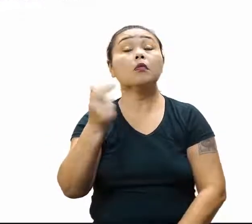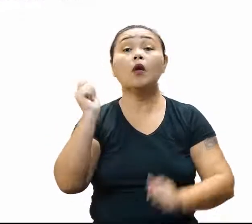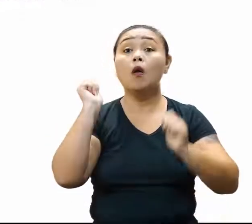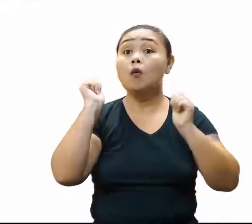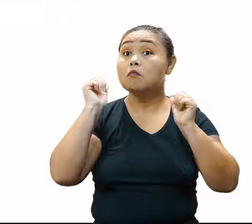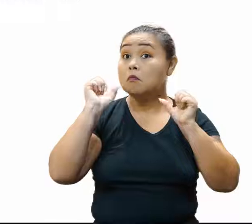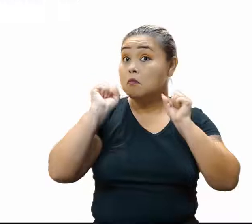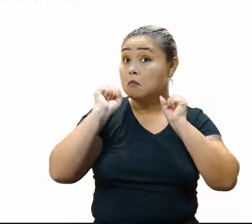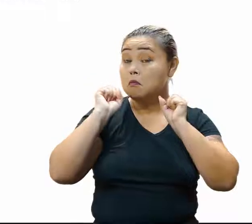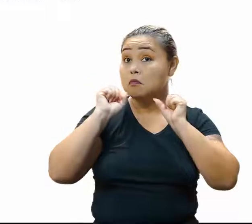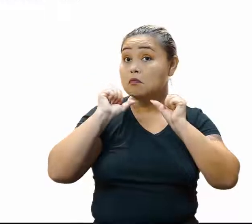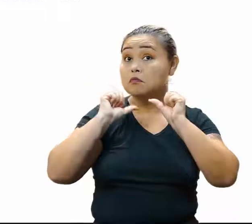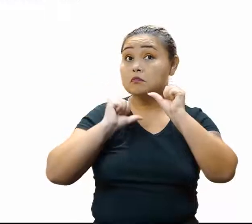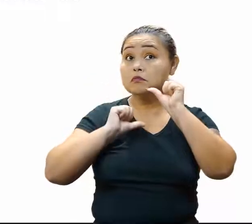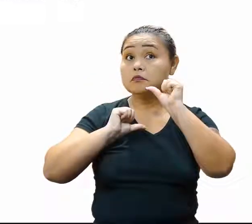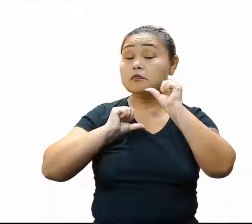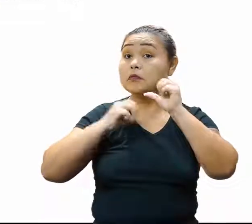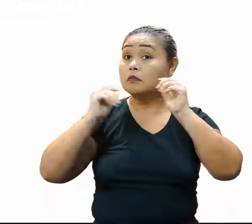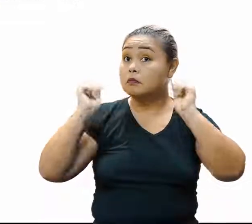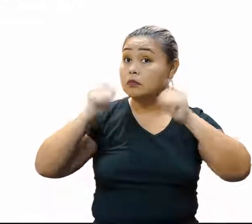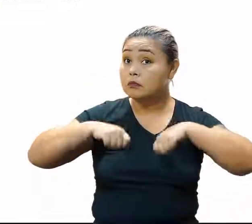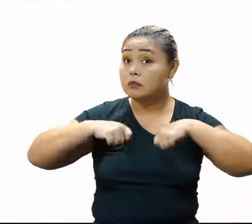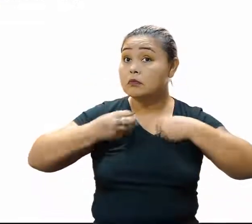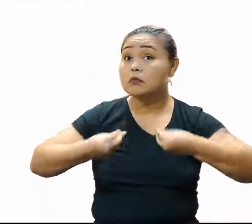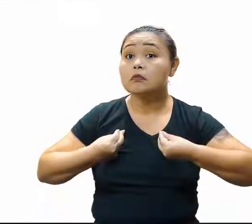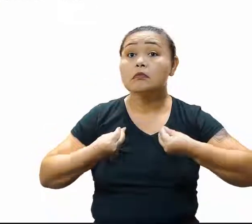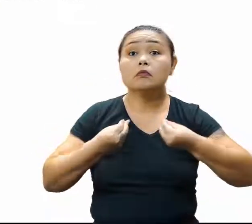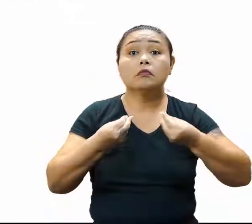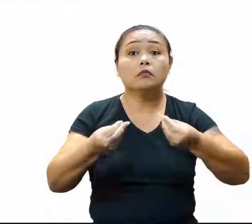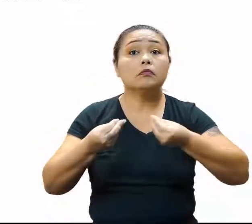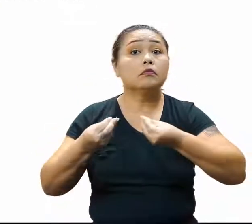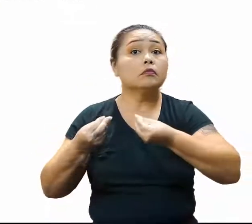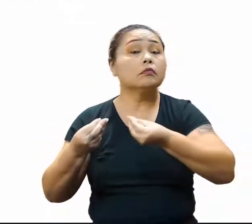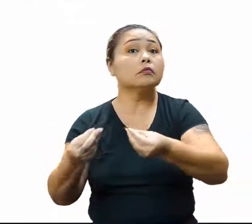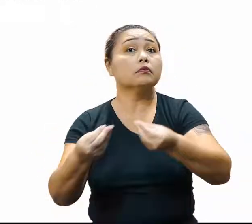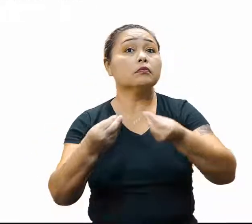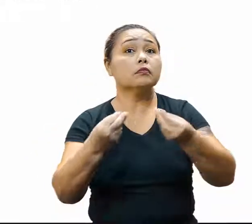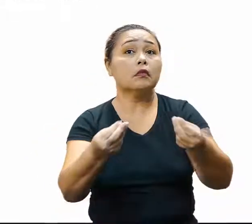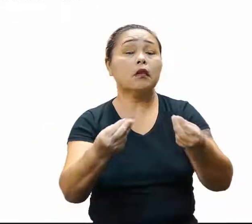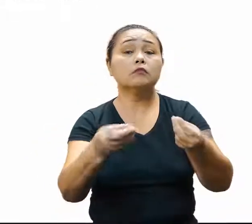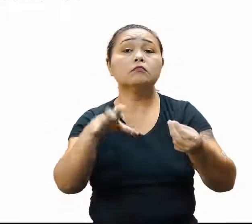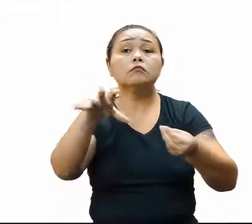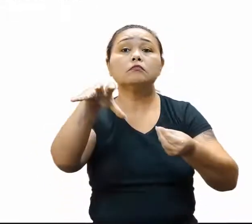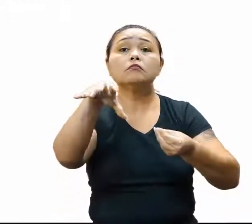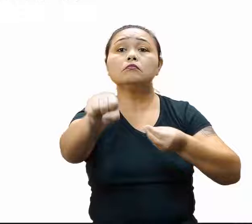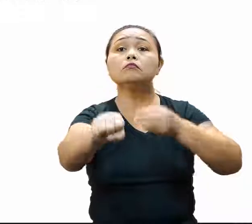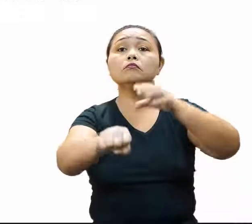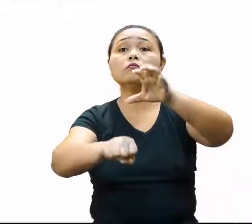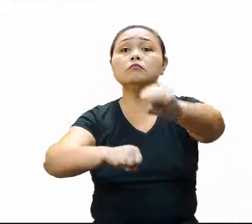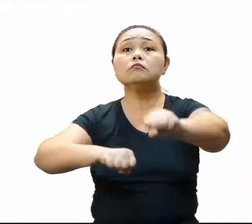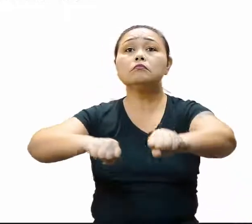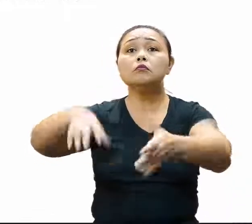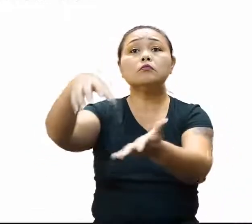passou a oferecer condições para a ocupação de novos sítios.